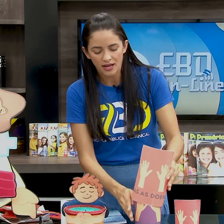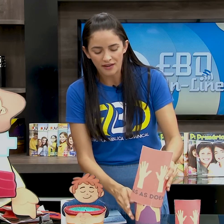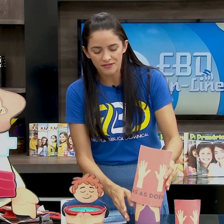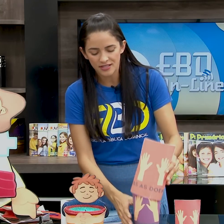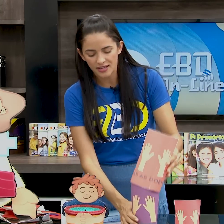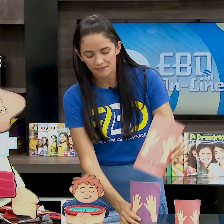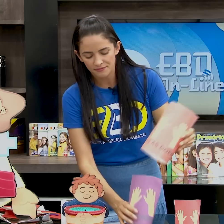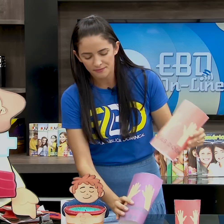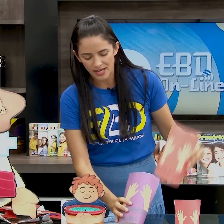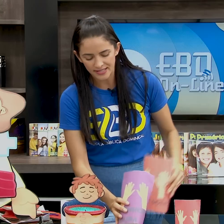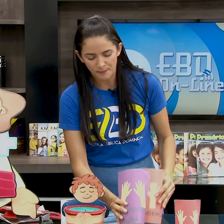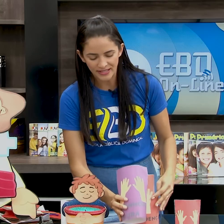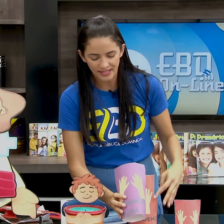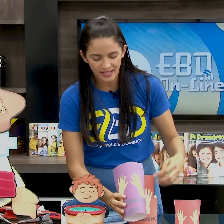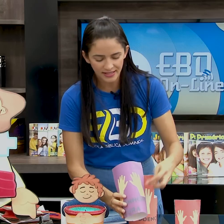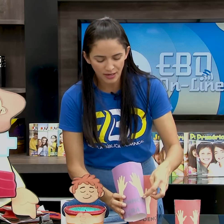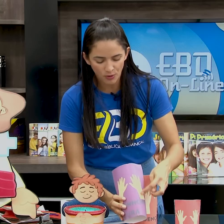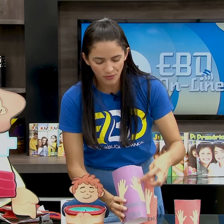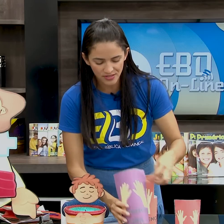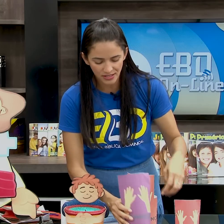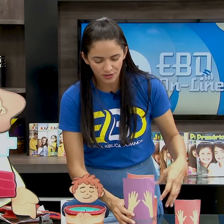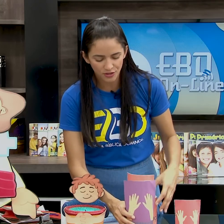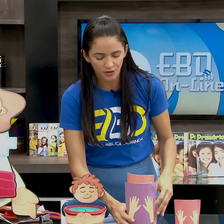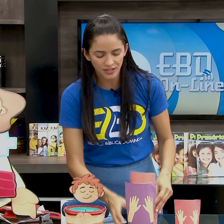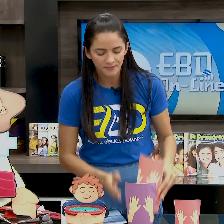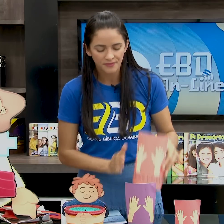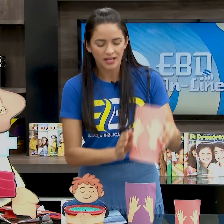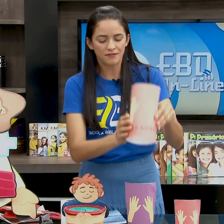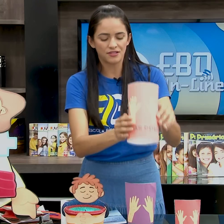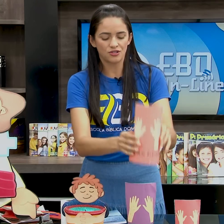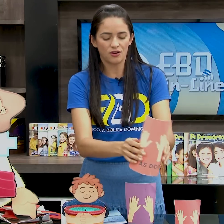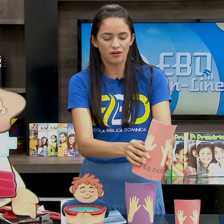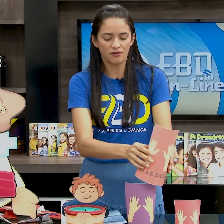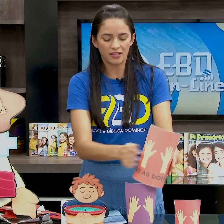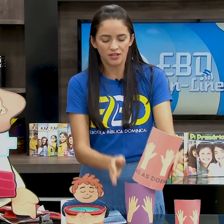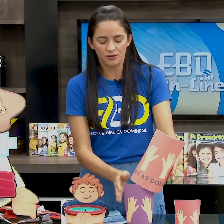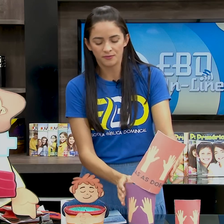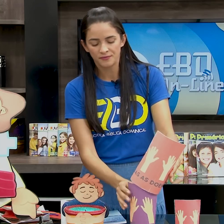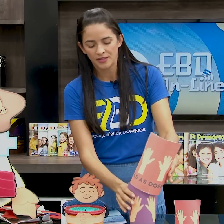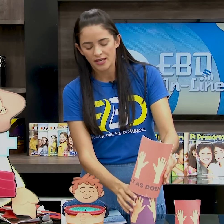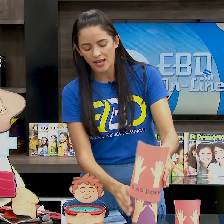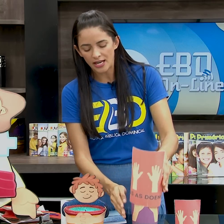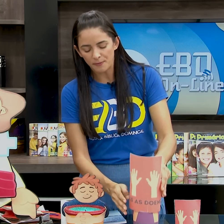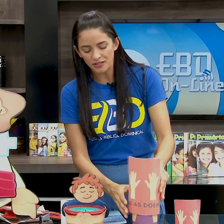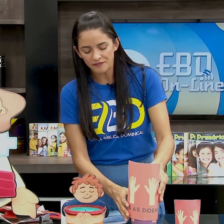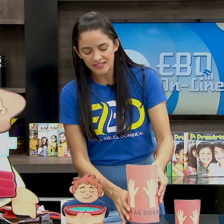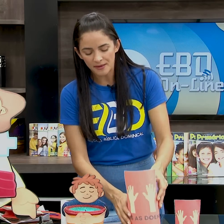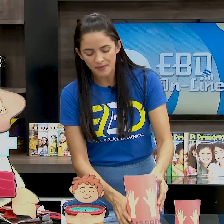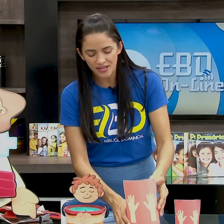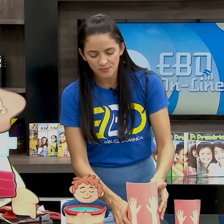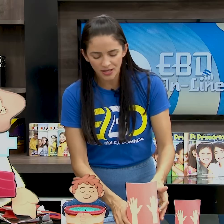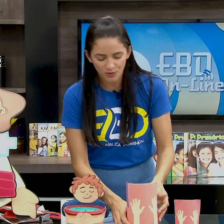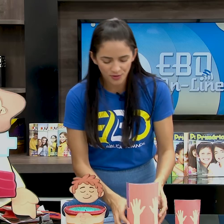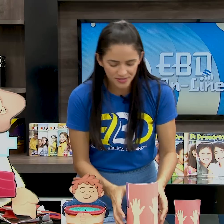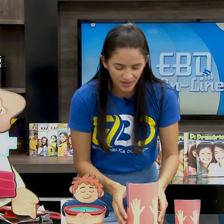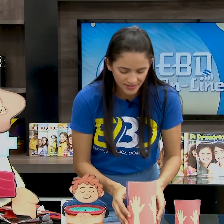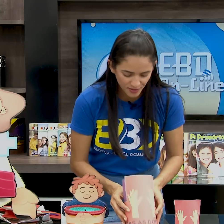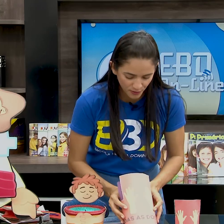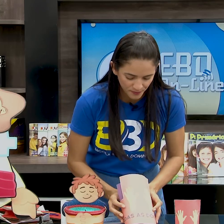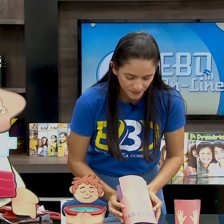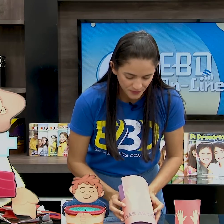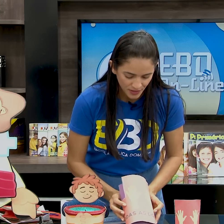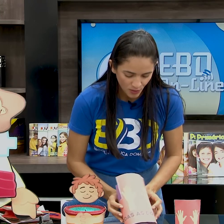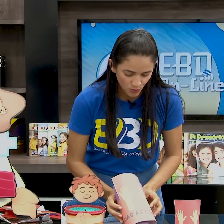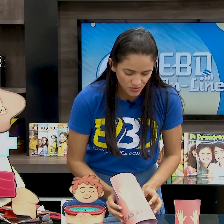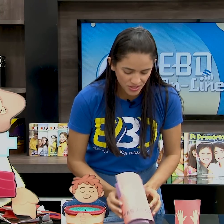aí você essa parte aqui que tá com a mãozinha dodói aí vocês colocam aqui ó ele pode fazer a mesma coisa olha